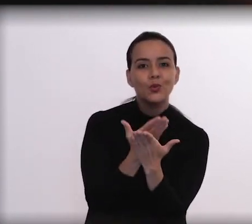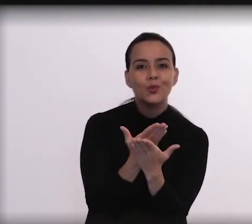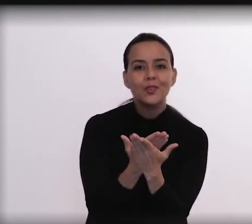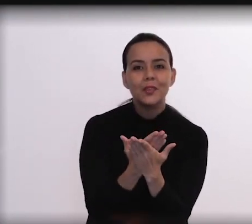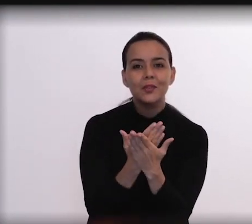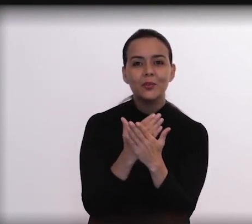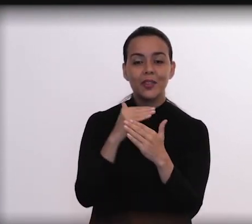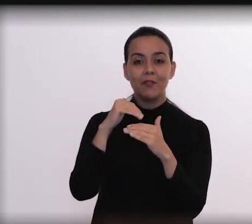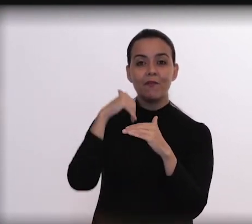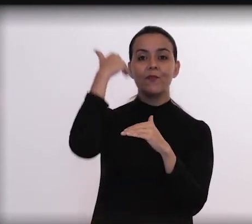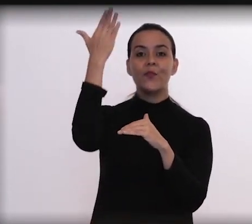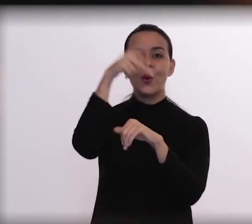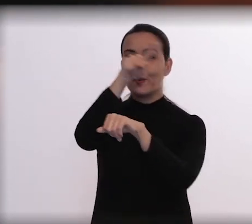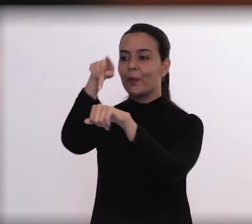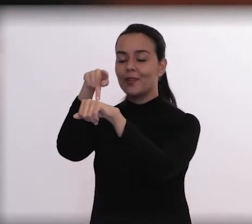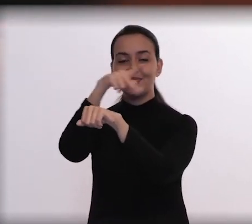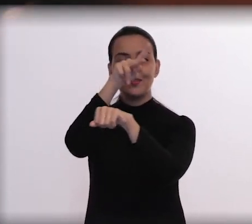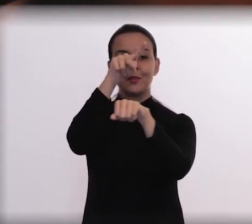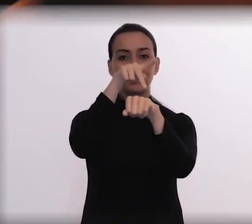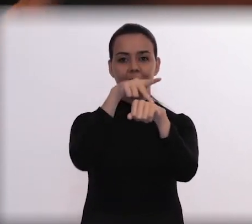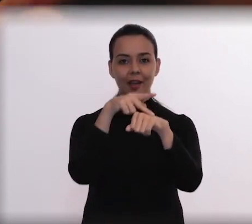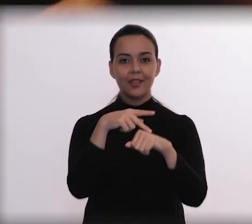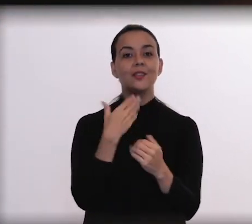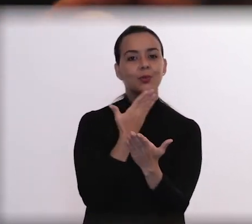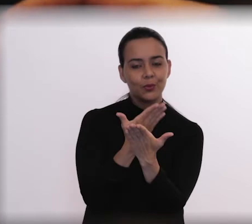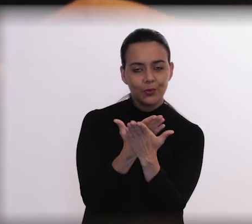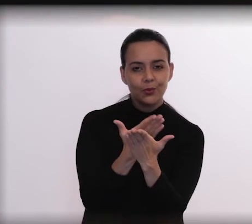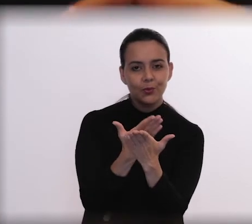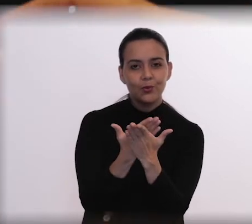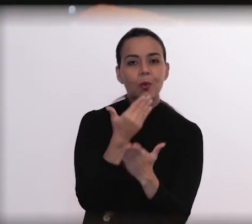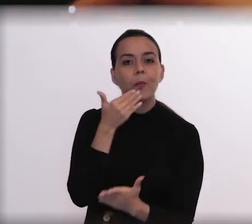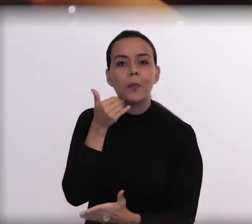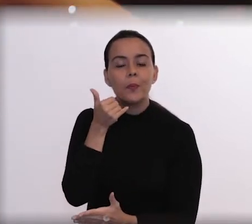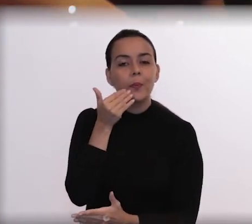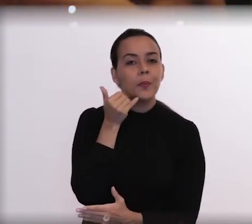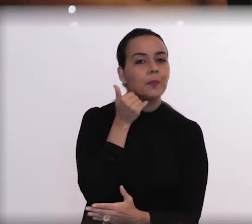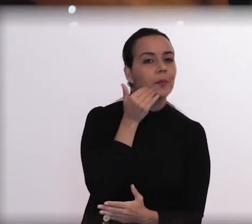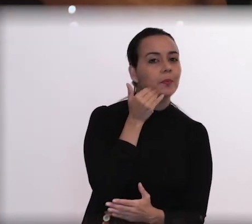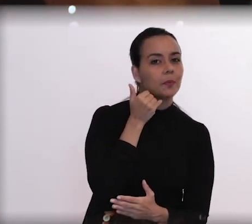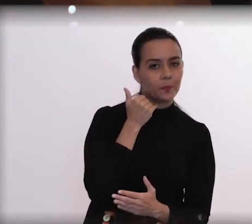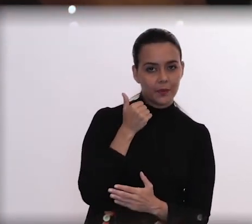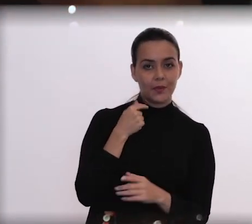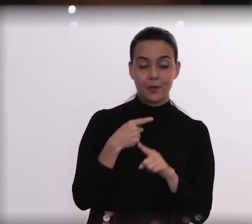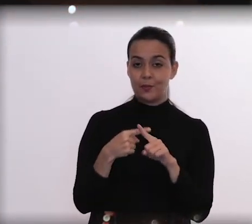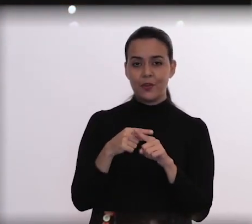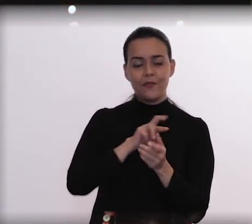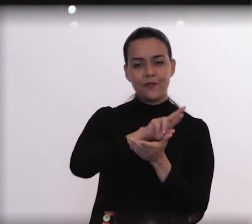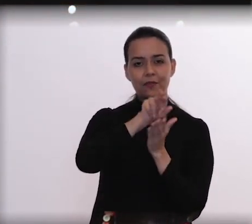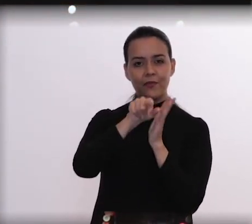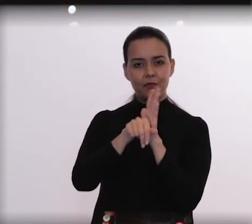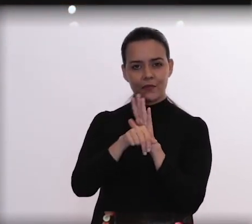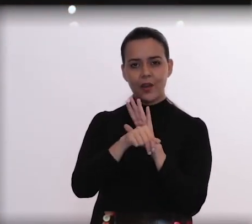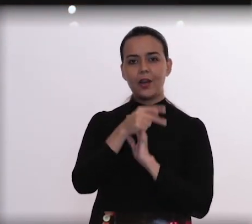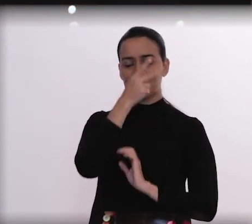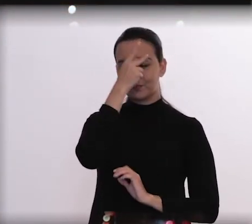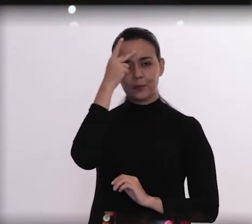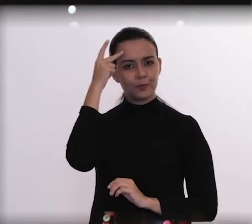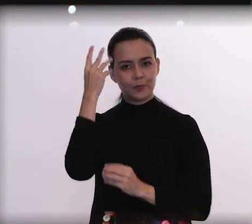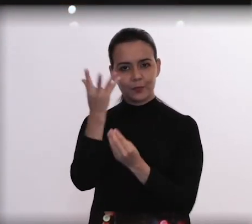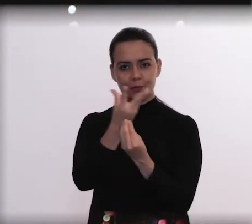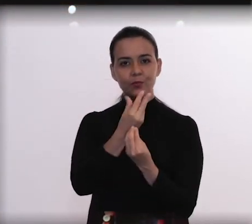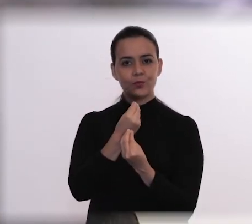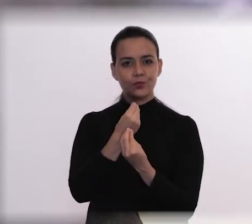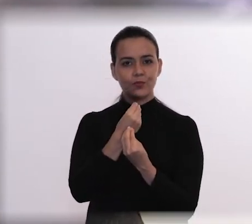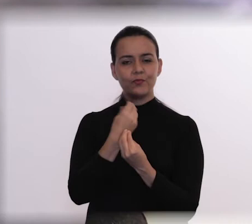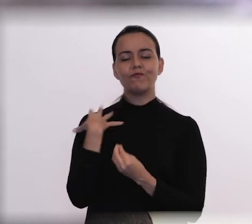universos diferentes, né? Mas ela também vai passar uma boa temporada em Paris, como muitos brasileiros estavam lá nessa época. Mais de uma